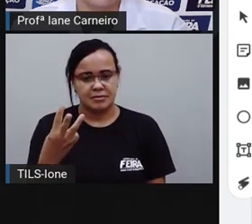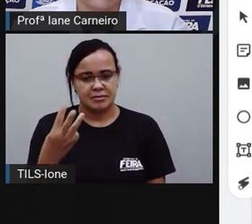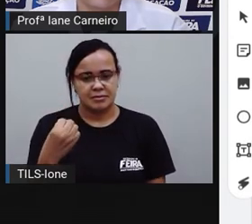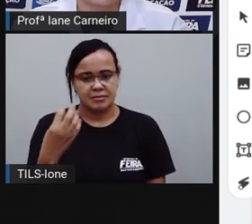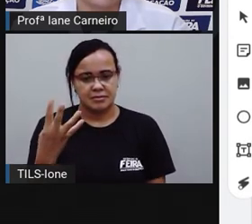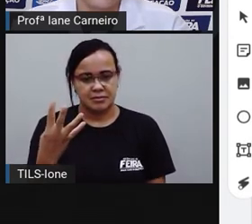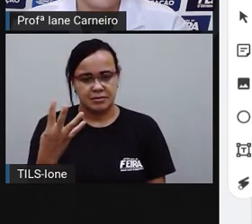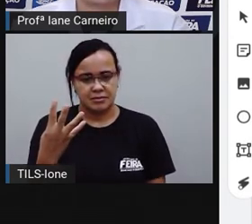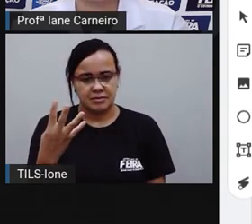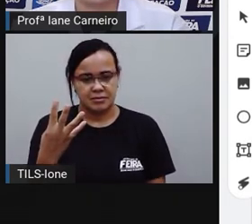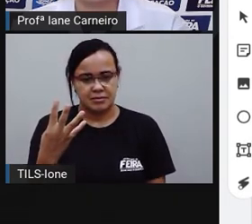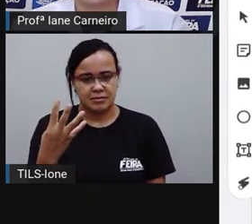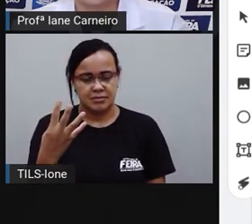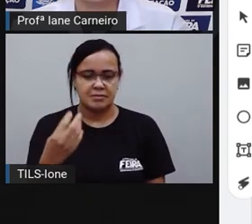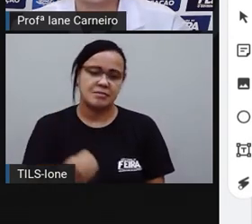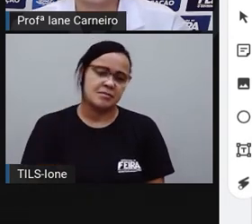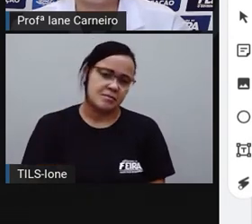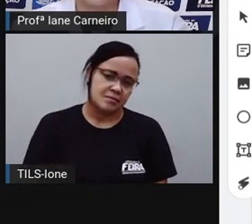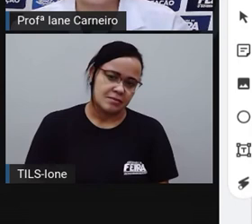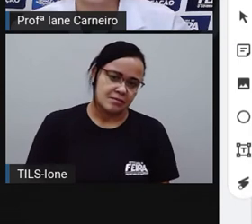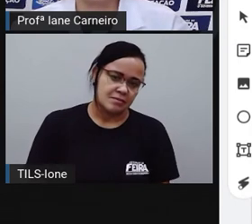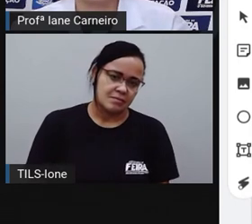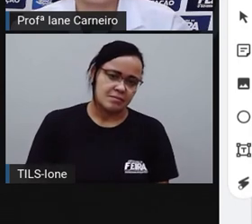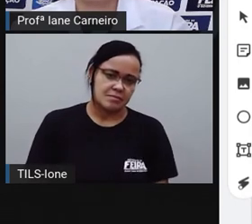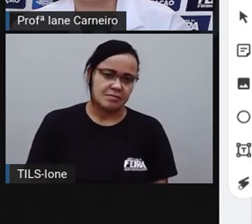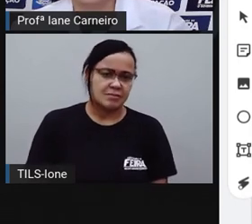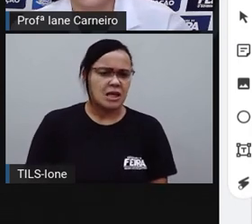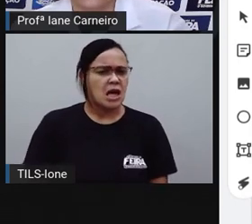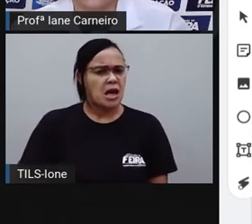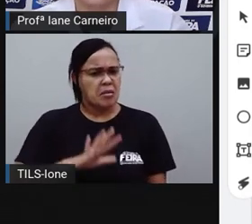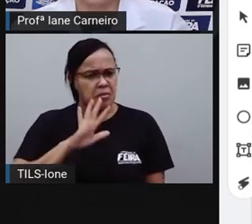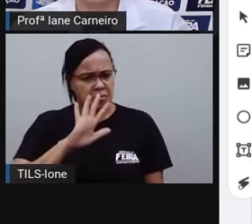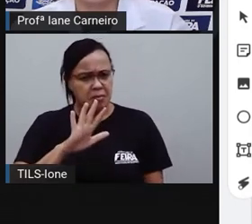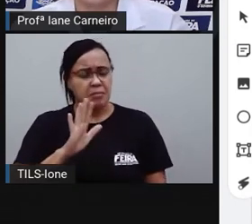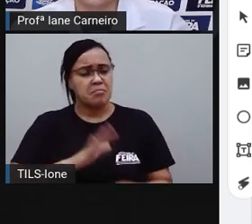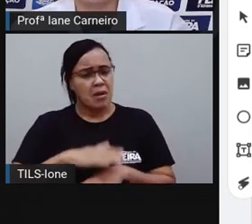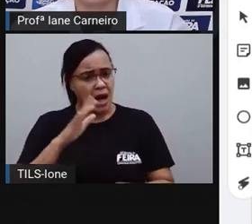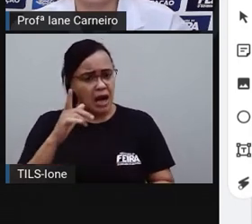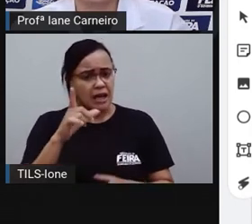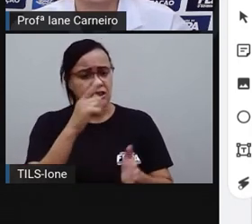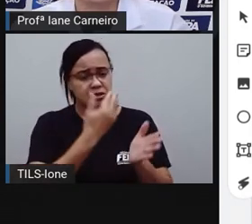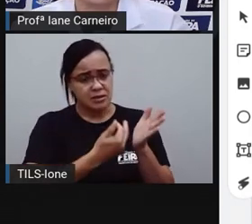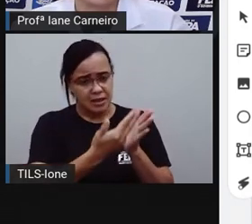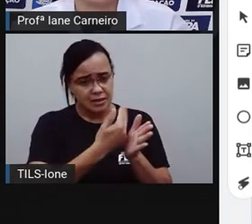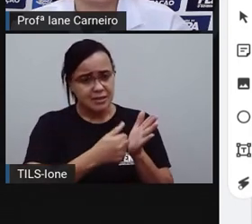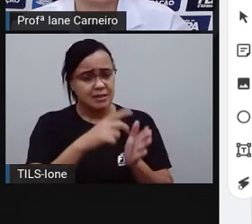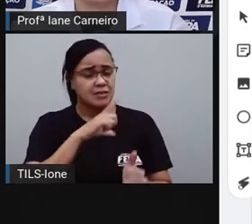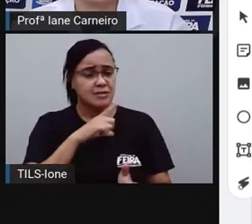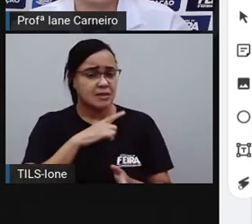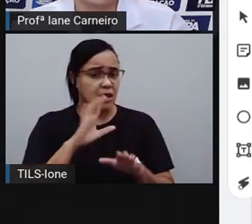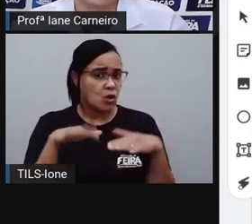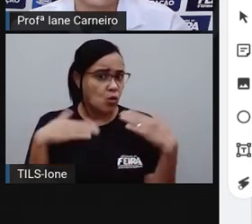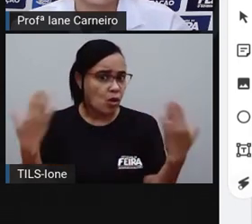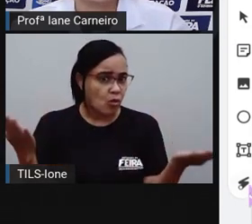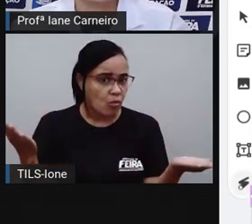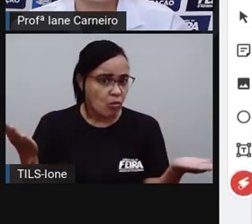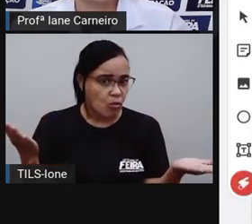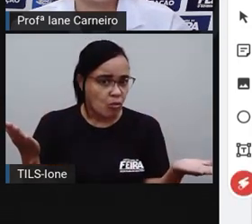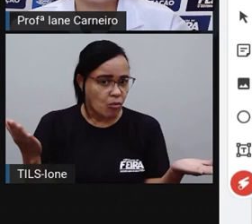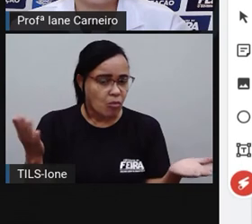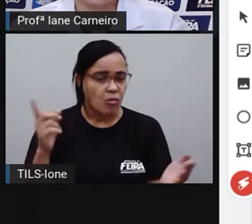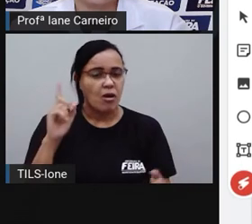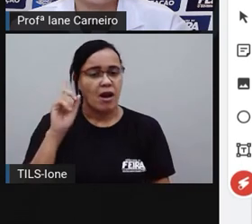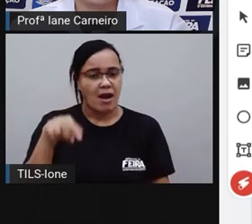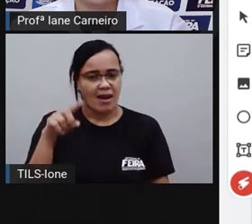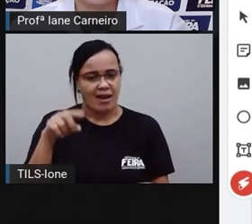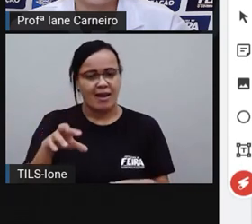quatro. Qual é a forma geométrica que aparece mais aqui nesse gráfico? É o